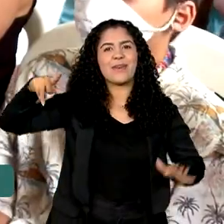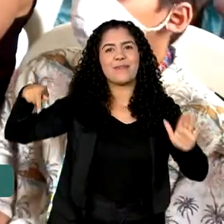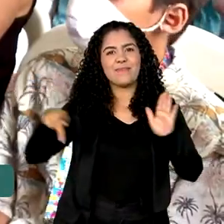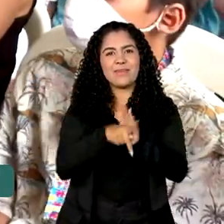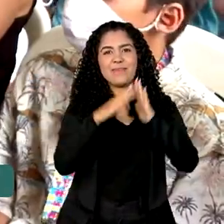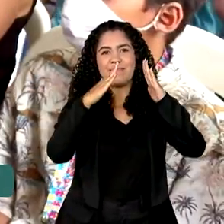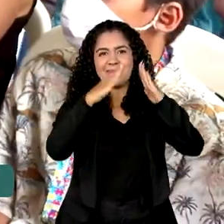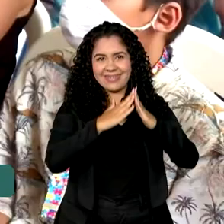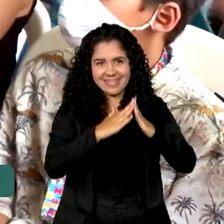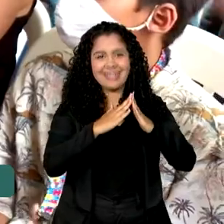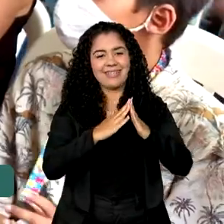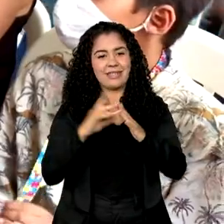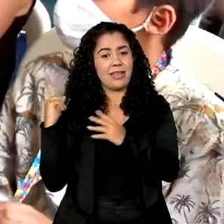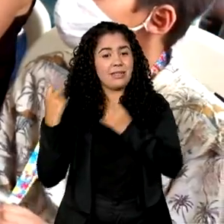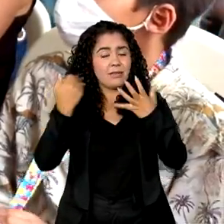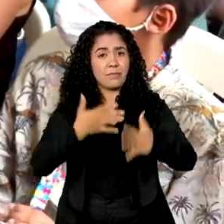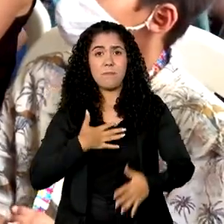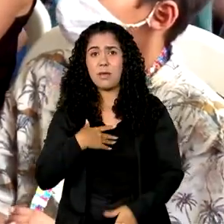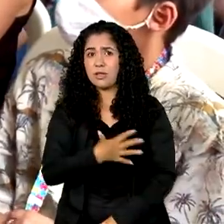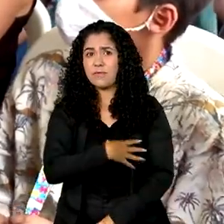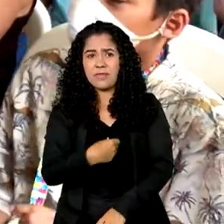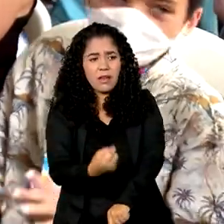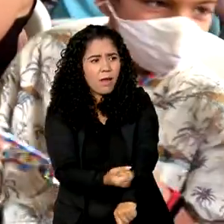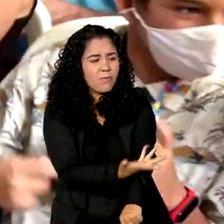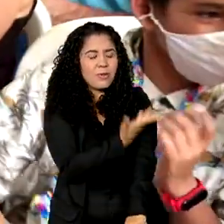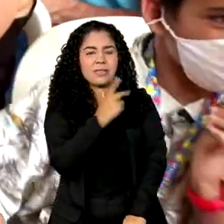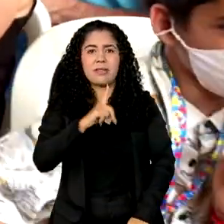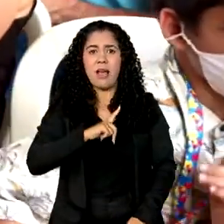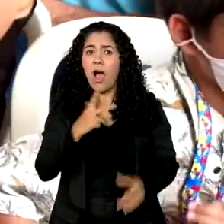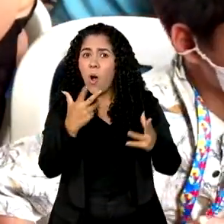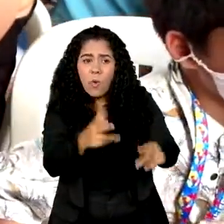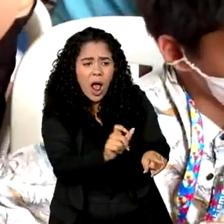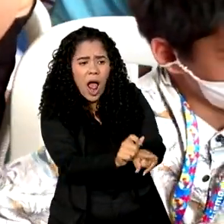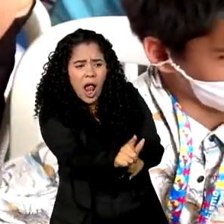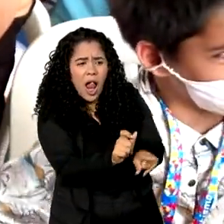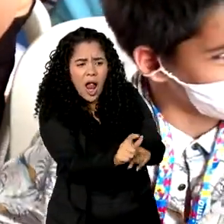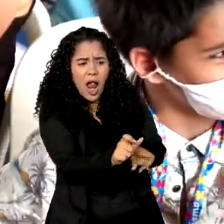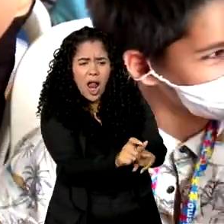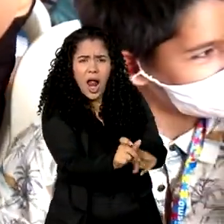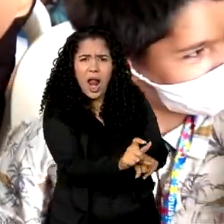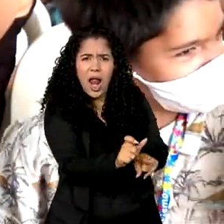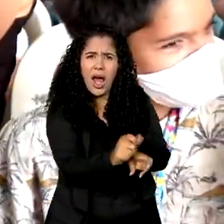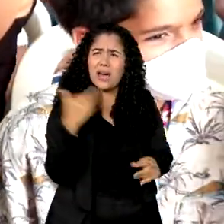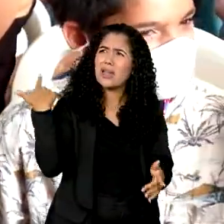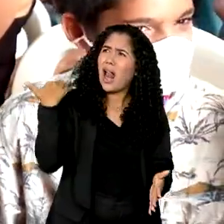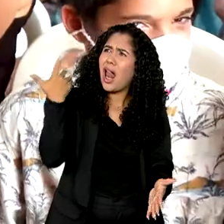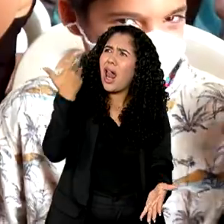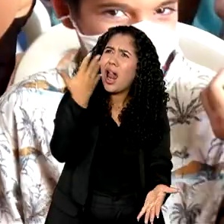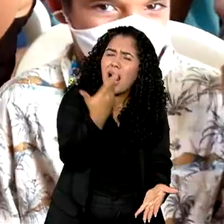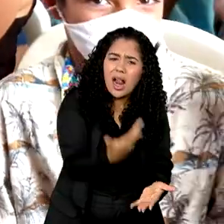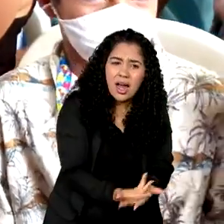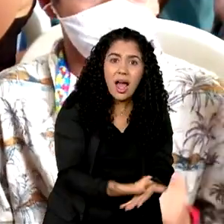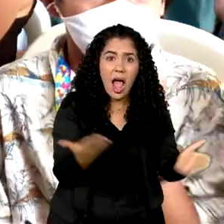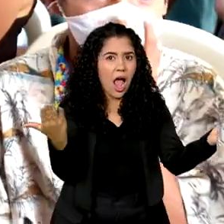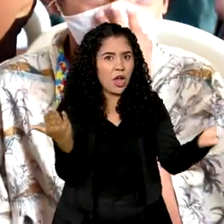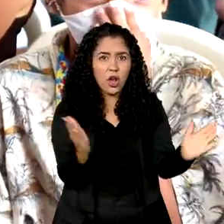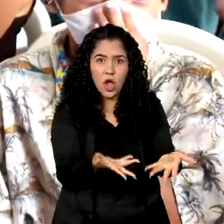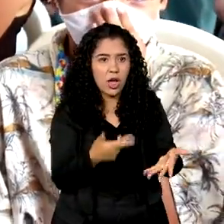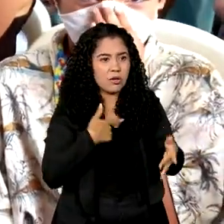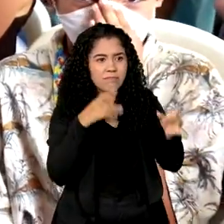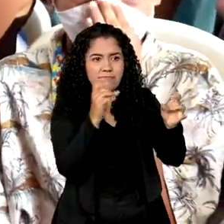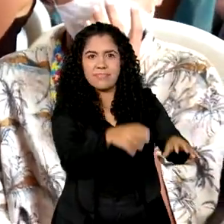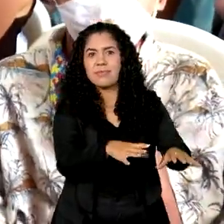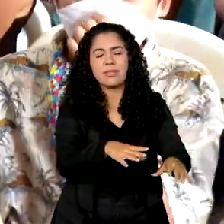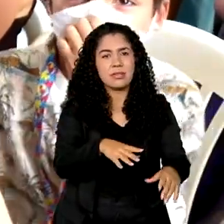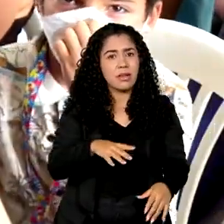filhos estão emocionados. É um aluguel, gente. É um aluguel pagando a vida toda. Eu vou sair desse aluguel. Vocês não